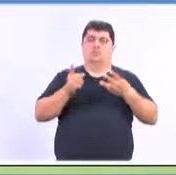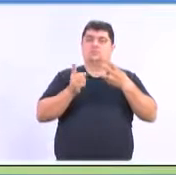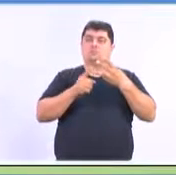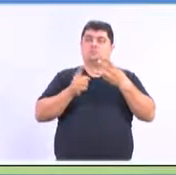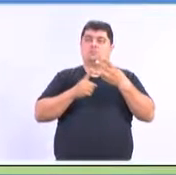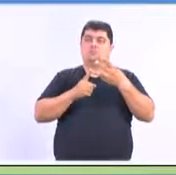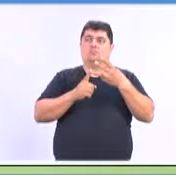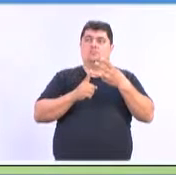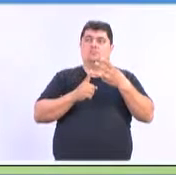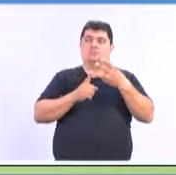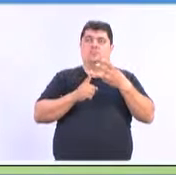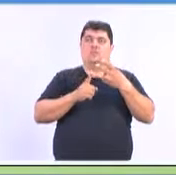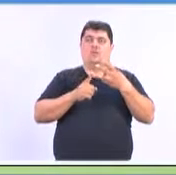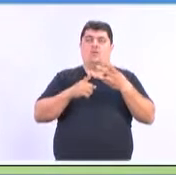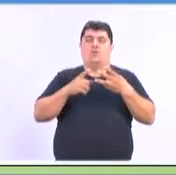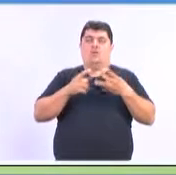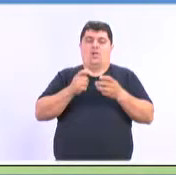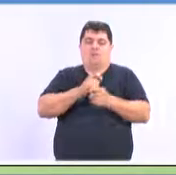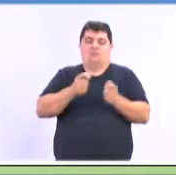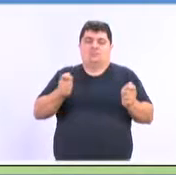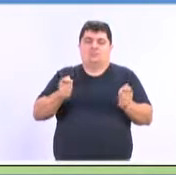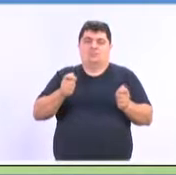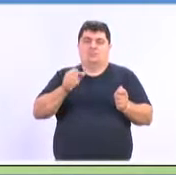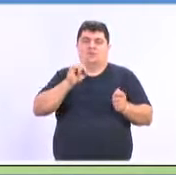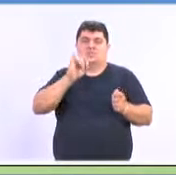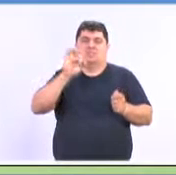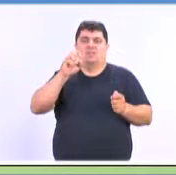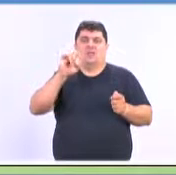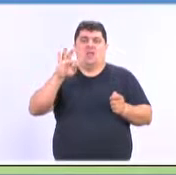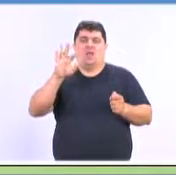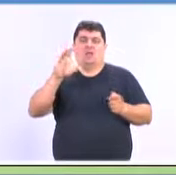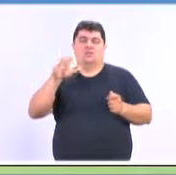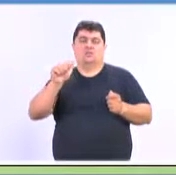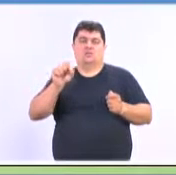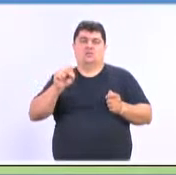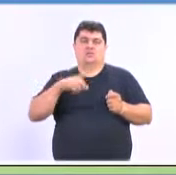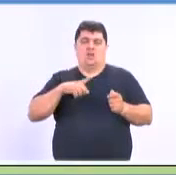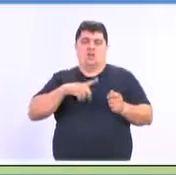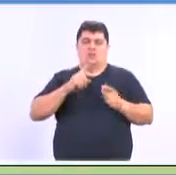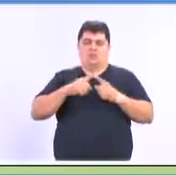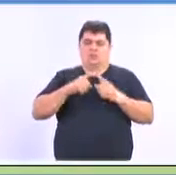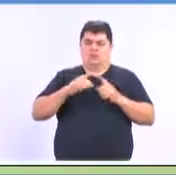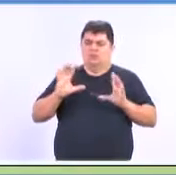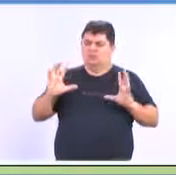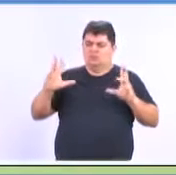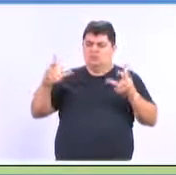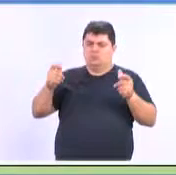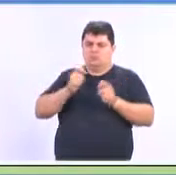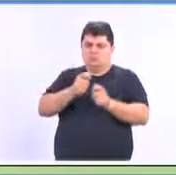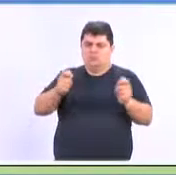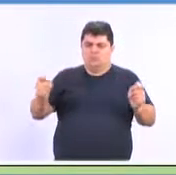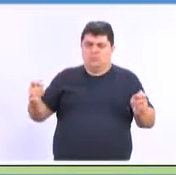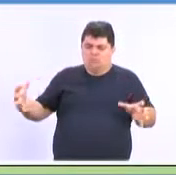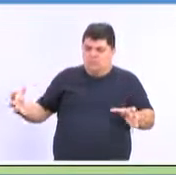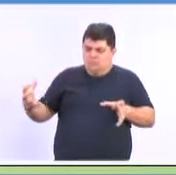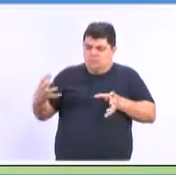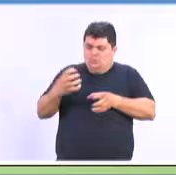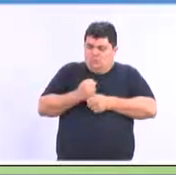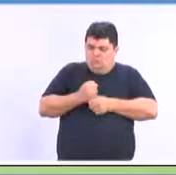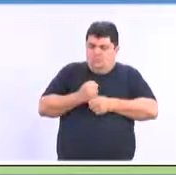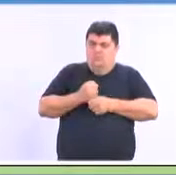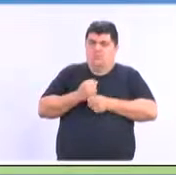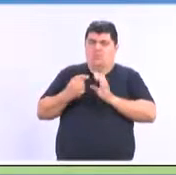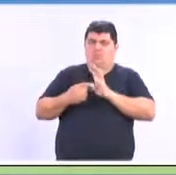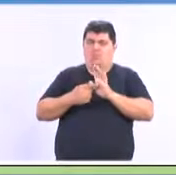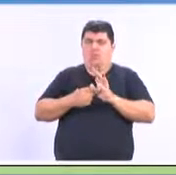3, são as contas sintéticas, né, que representa um somatório das contas analíticas, ou seja, de uma forma mais